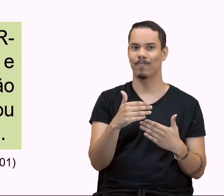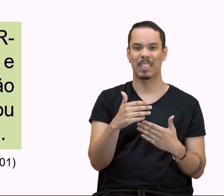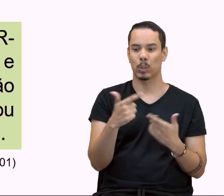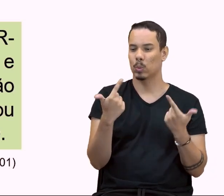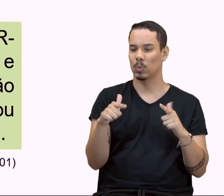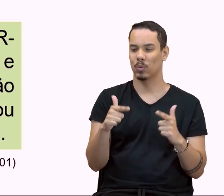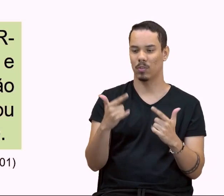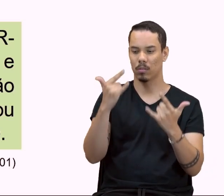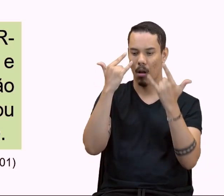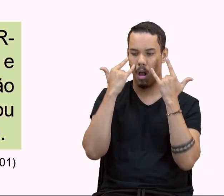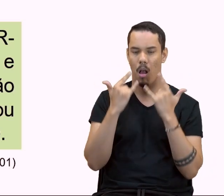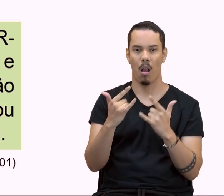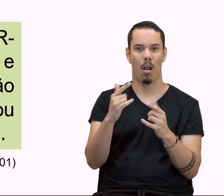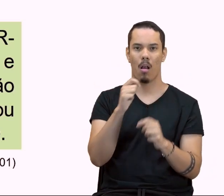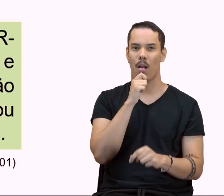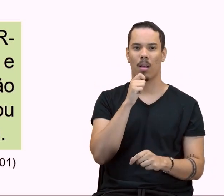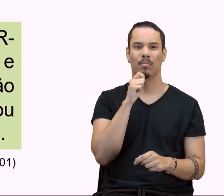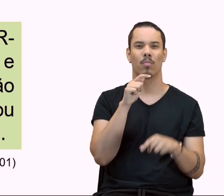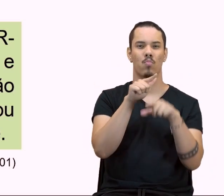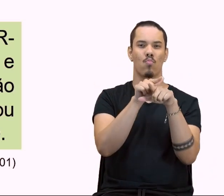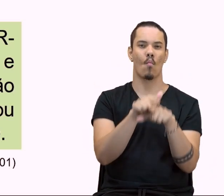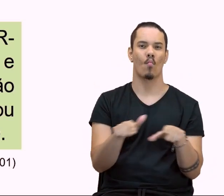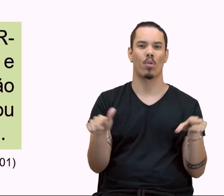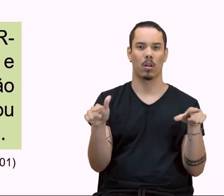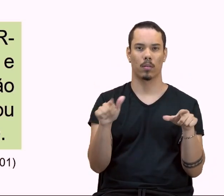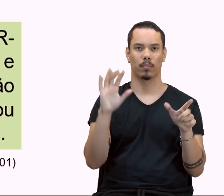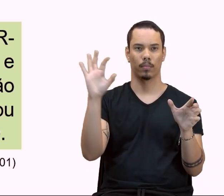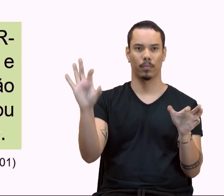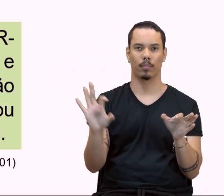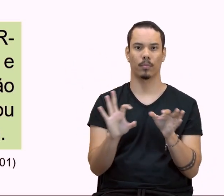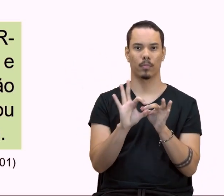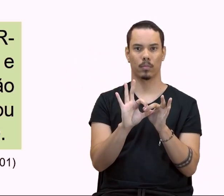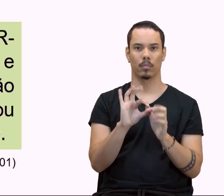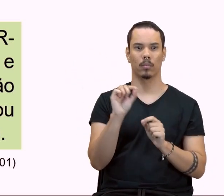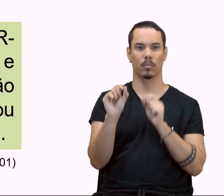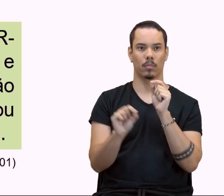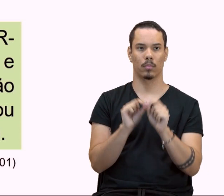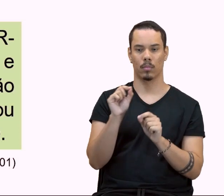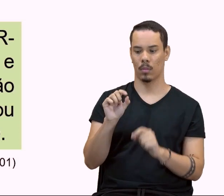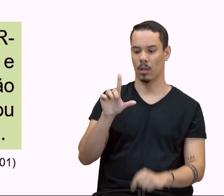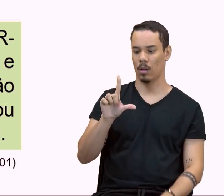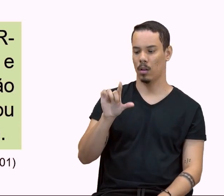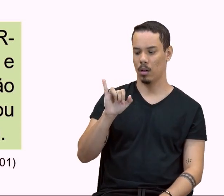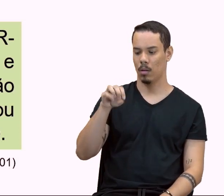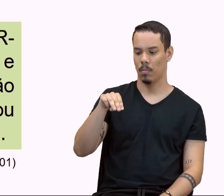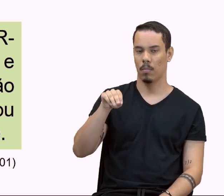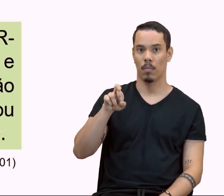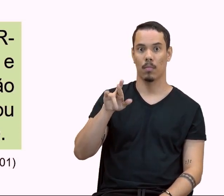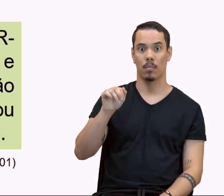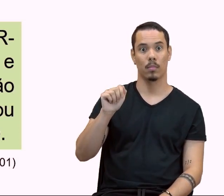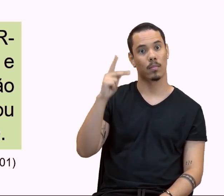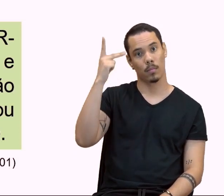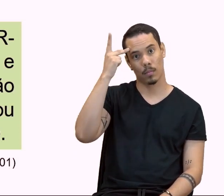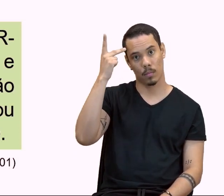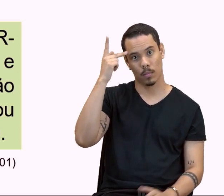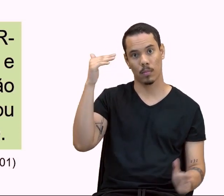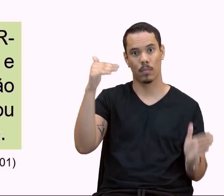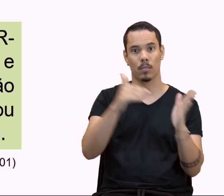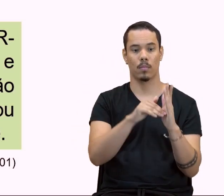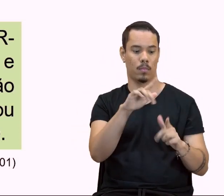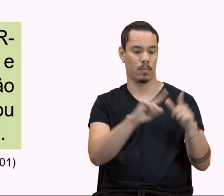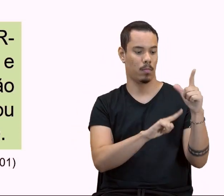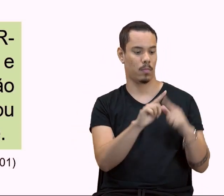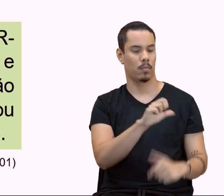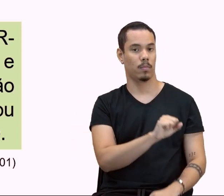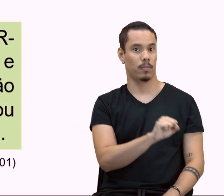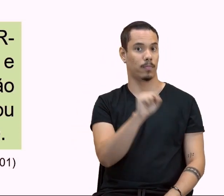improdutiva e vazia, ligando Limeira, no estado de São Paulo, ao oeste do Acre. Olha